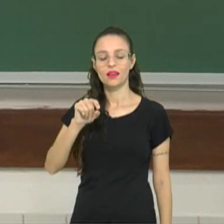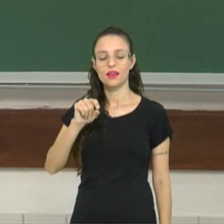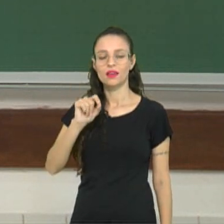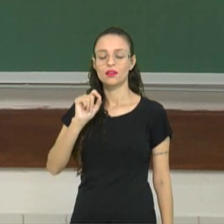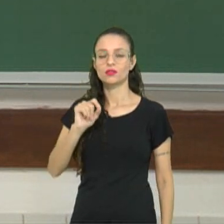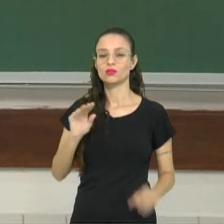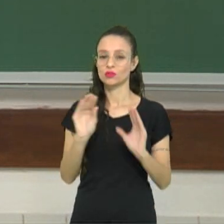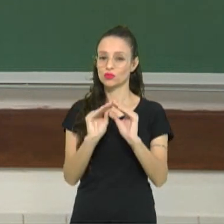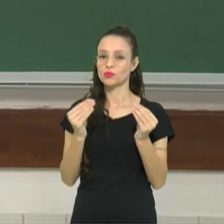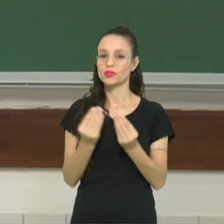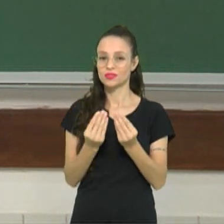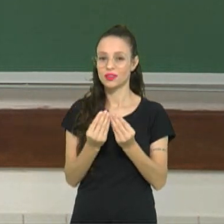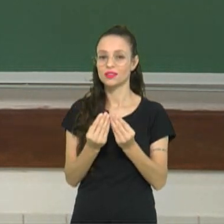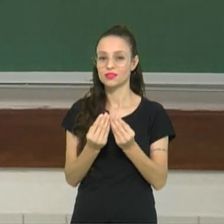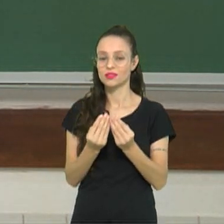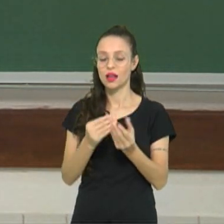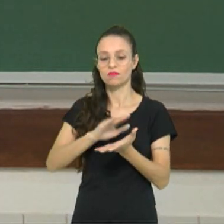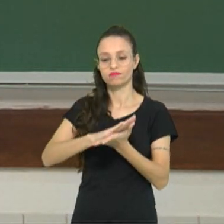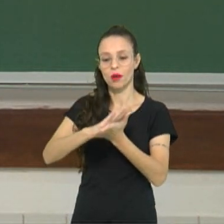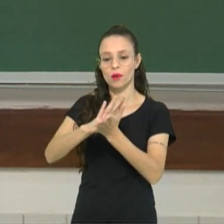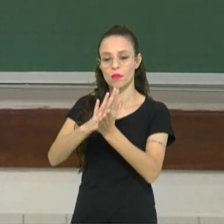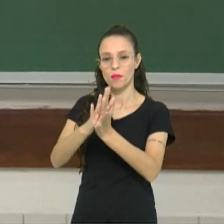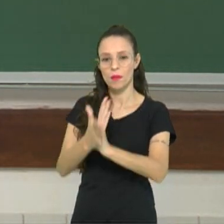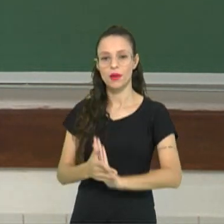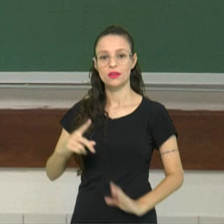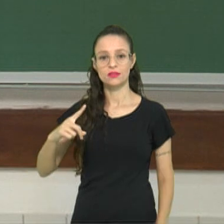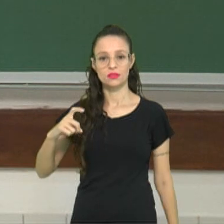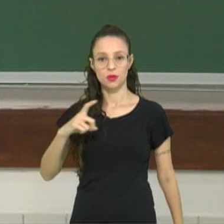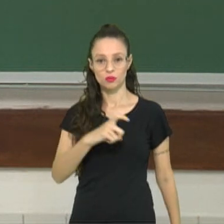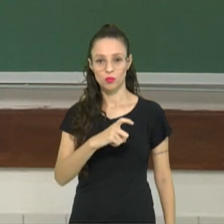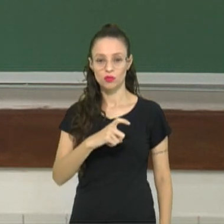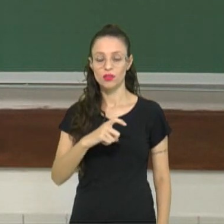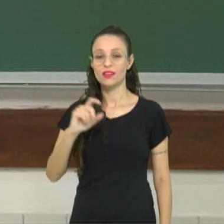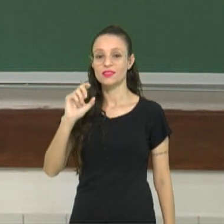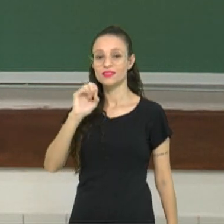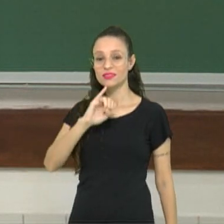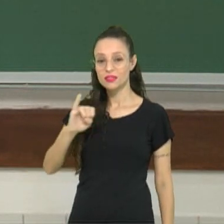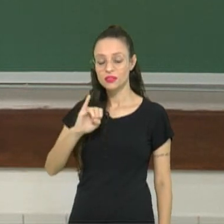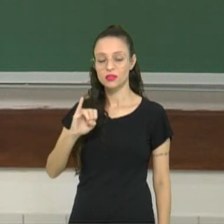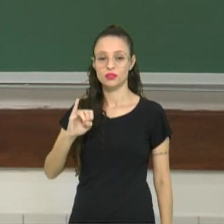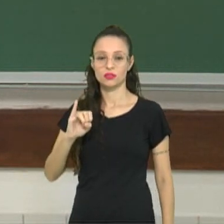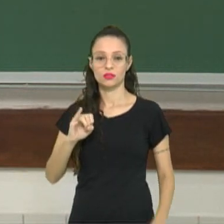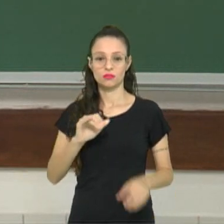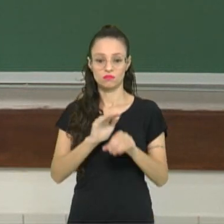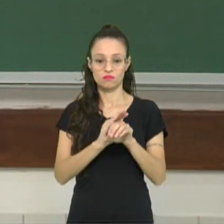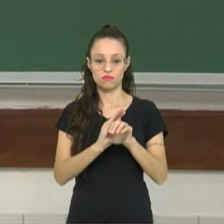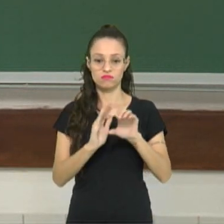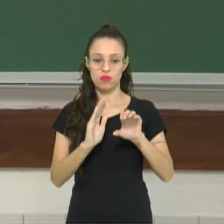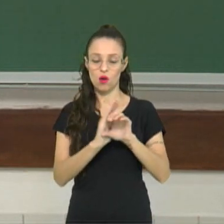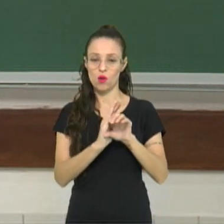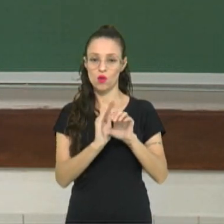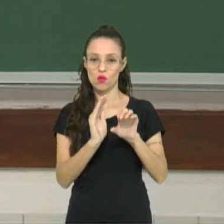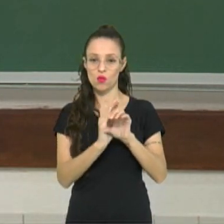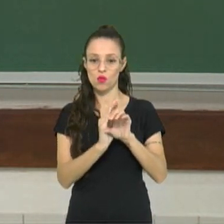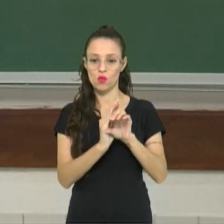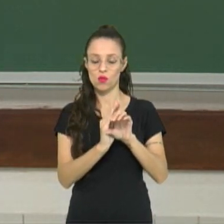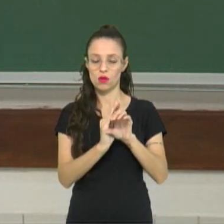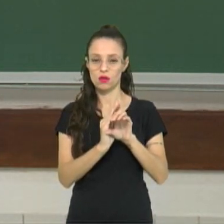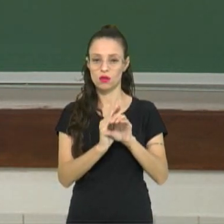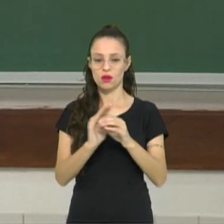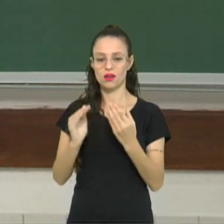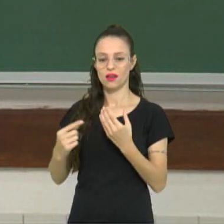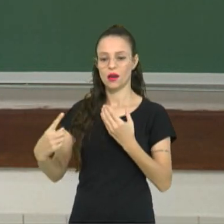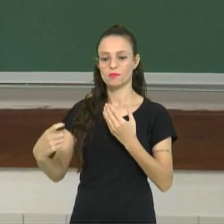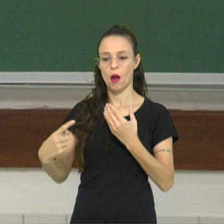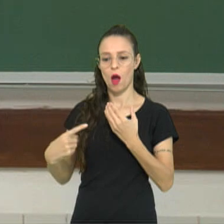uma substância que mata o espermatozoide também. Se algum espermatozoidezinho ali acabar